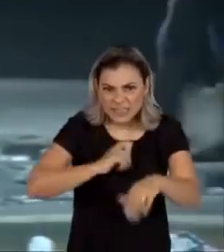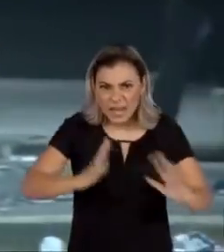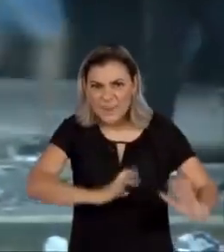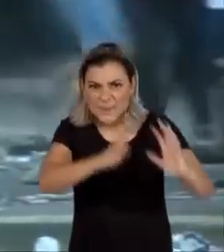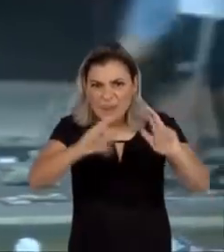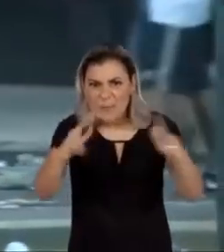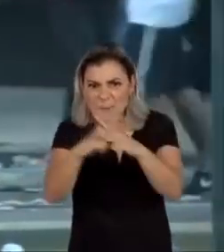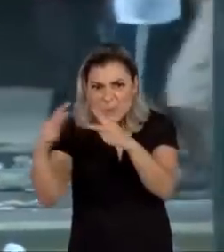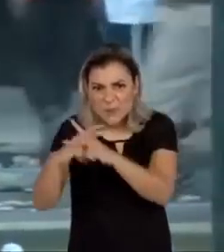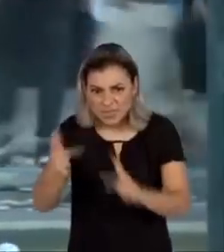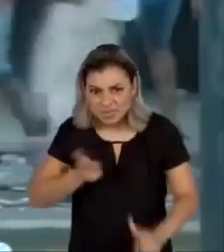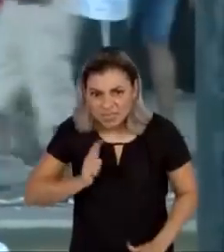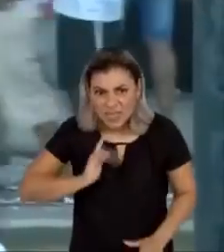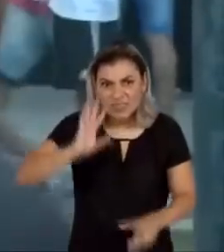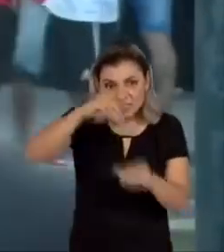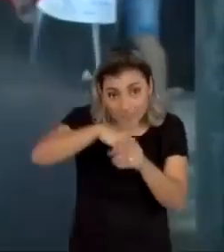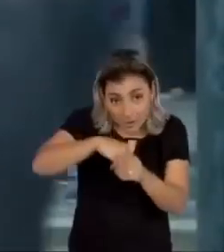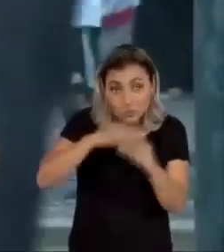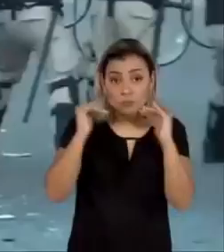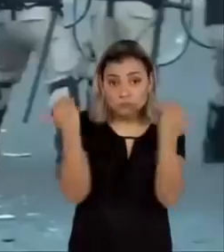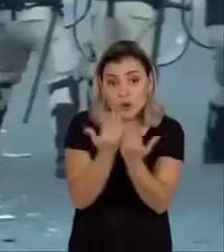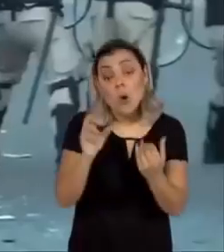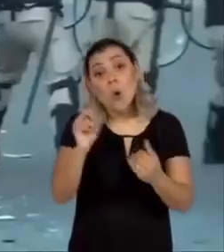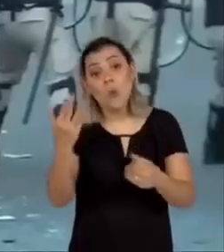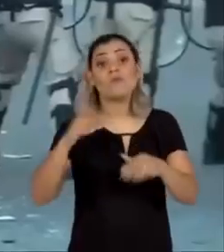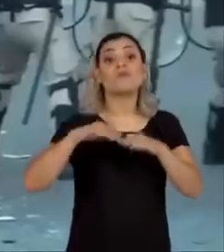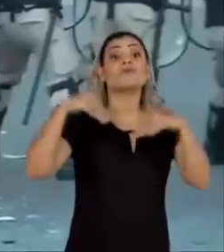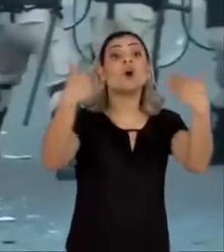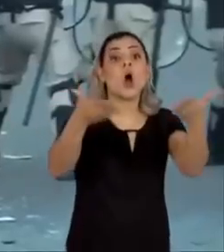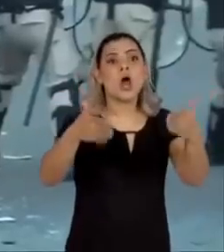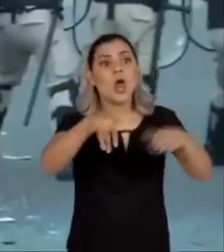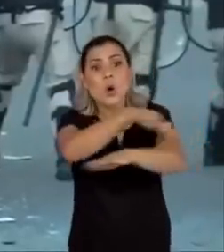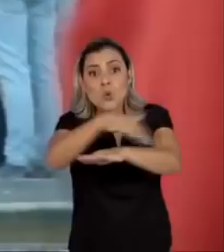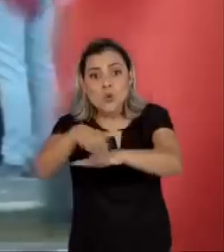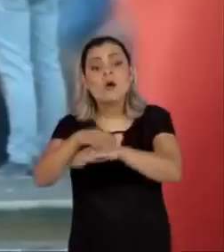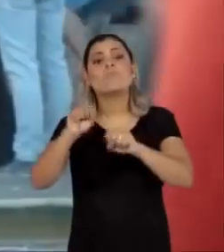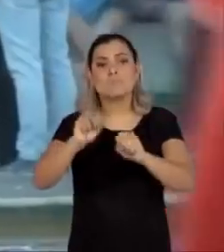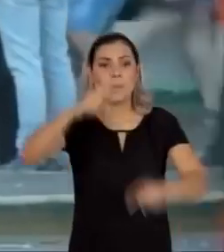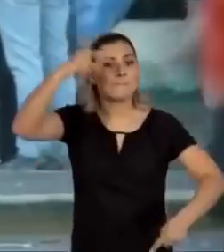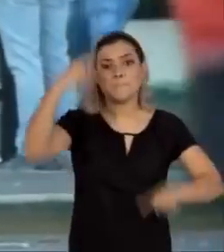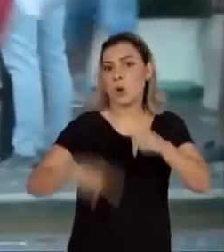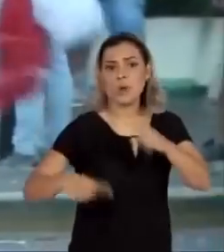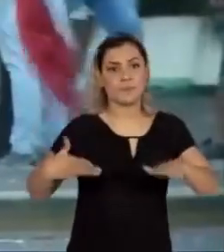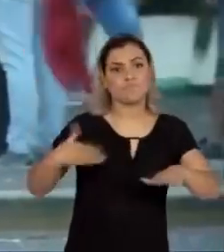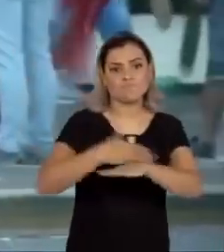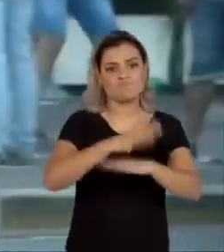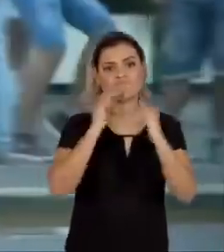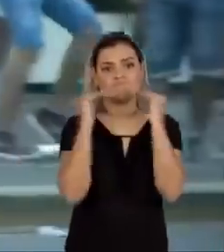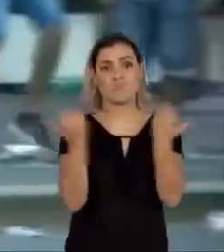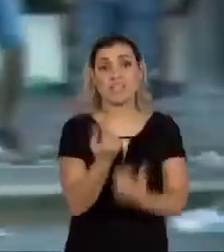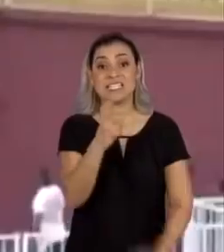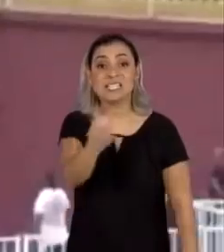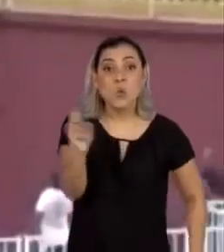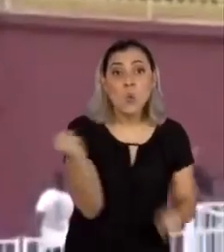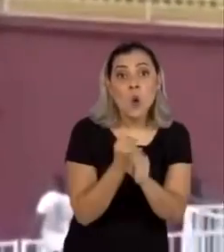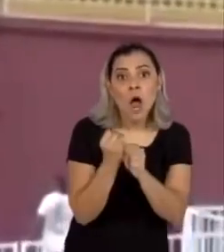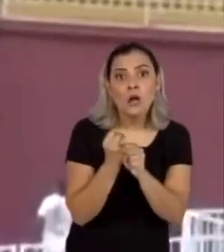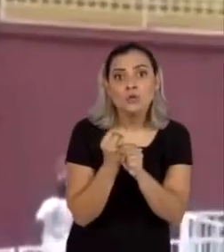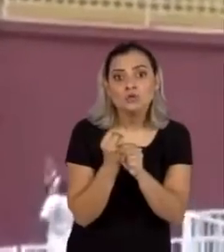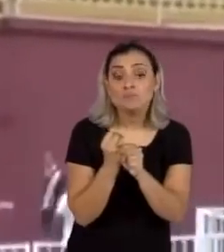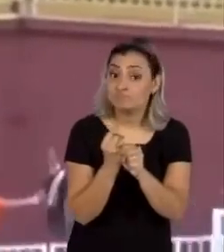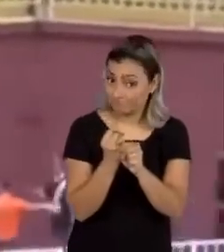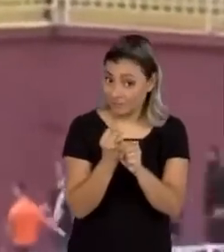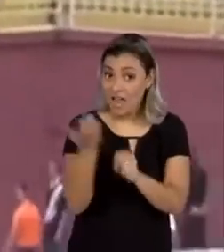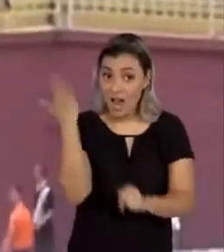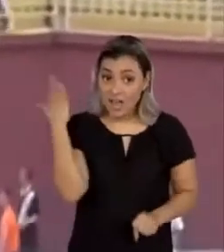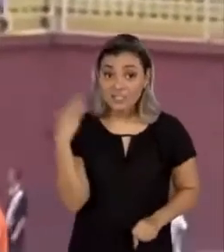ou distúrbios dentro e fora do campo em dias de jogos serão banidas dos estádios por 5 anos. Antes, a